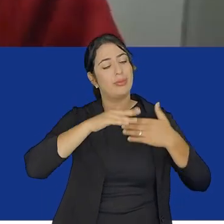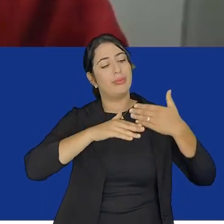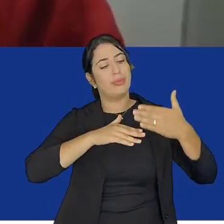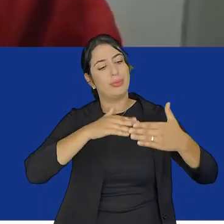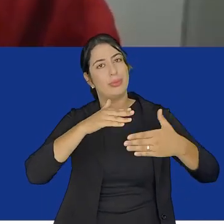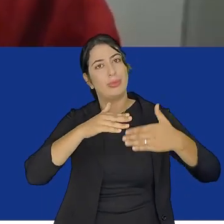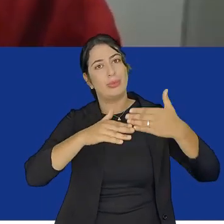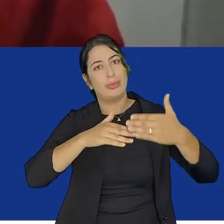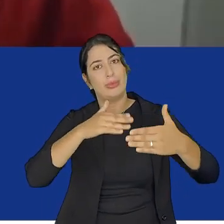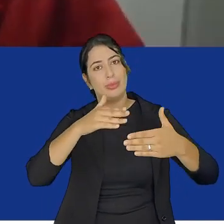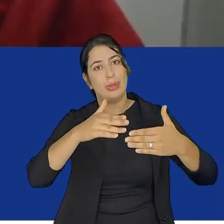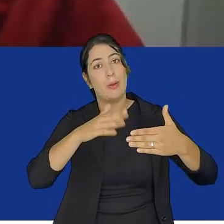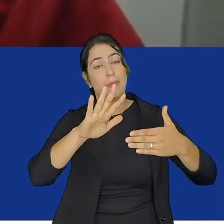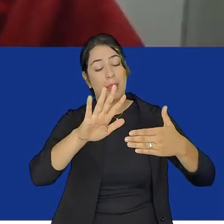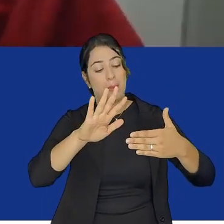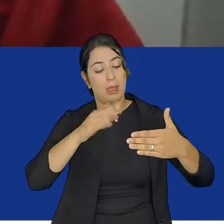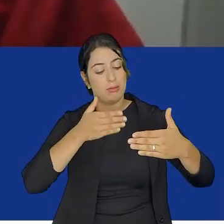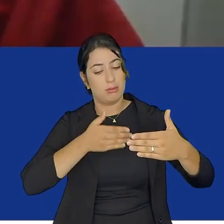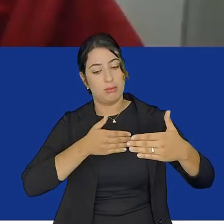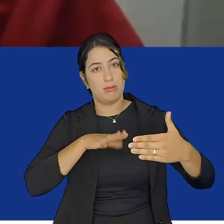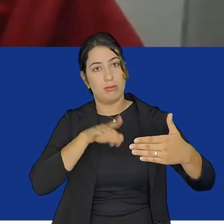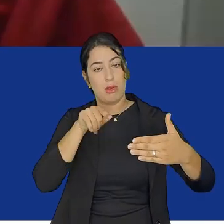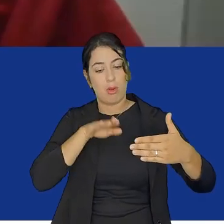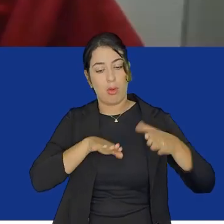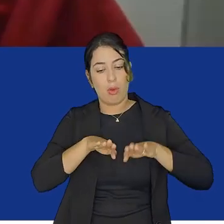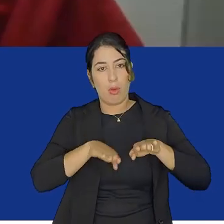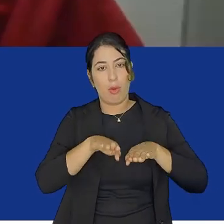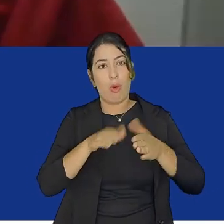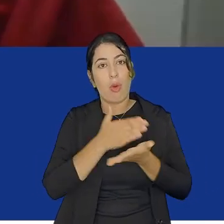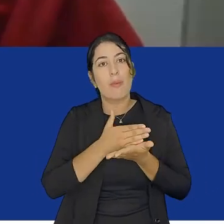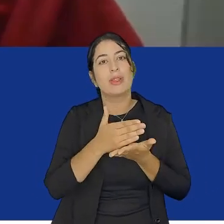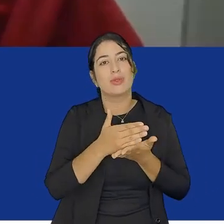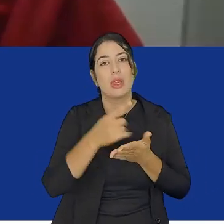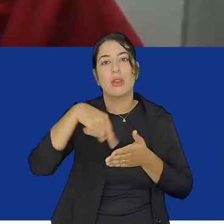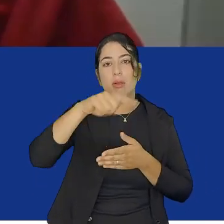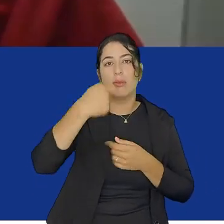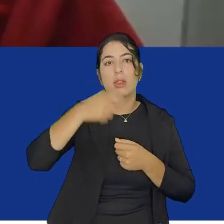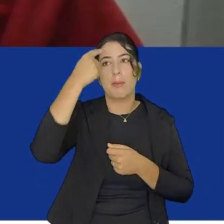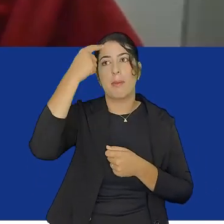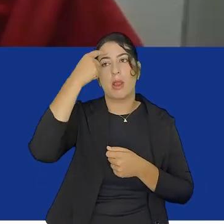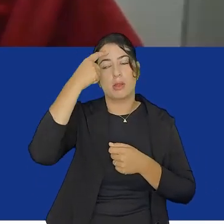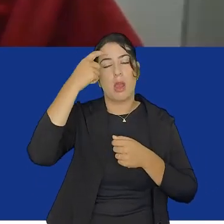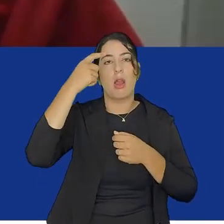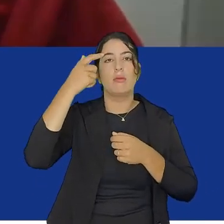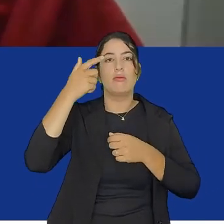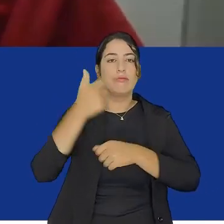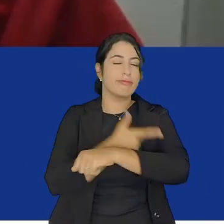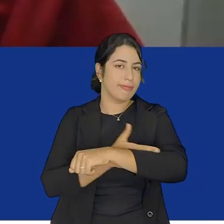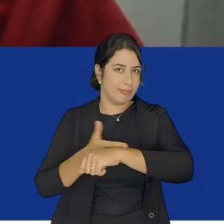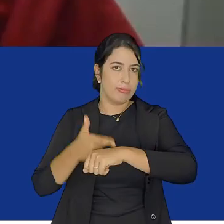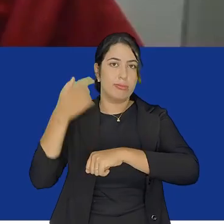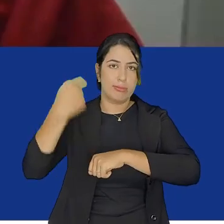estamos nos primeiros passos e tudo isso nos ajuda a pensar de maneira muito responsável para onde a gente vai seguindo. E eu